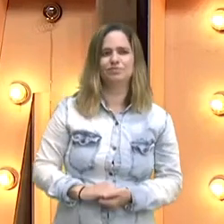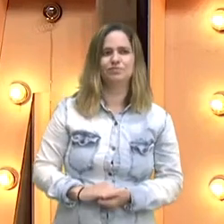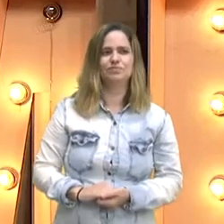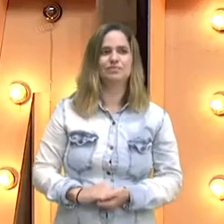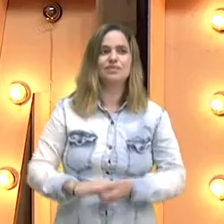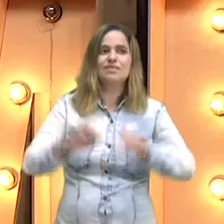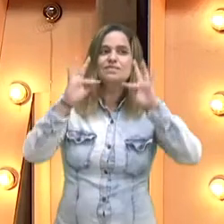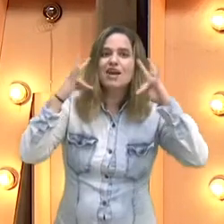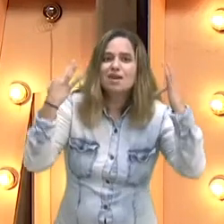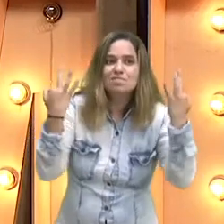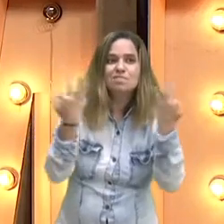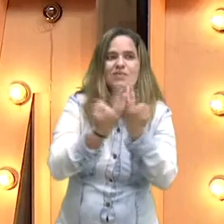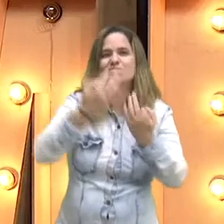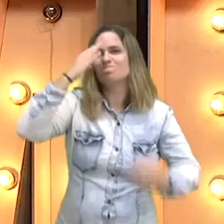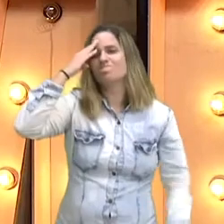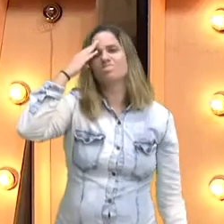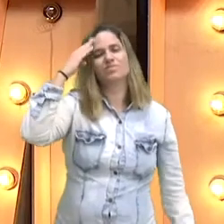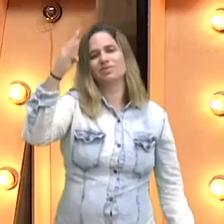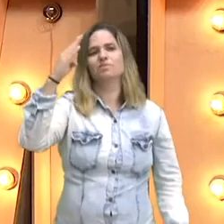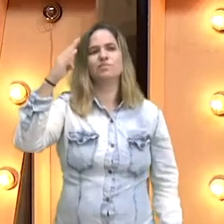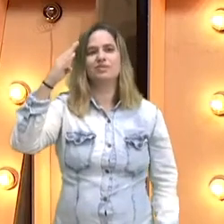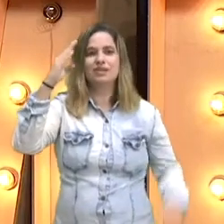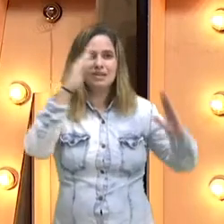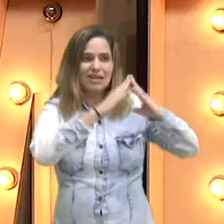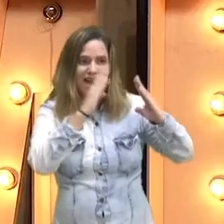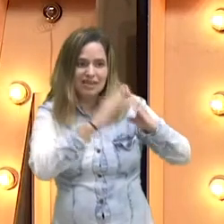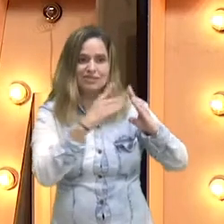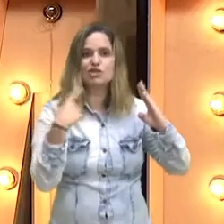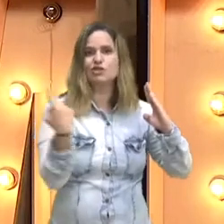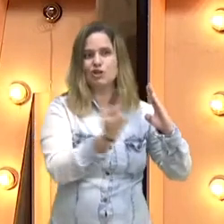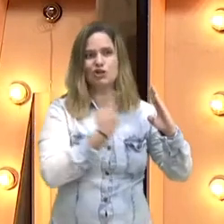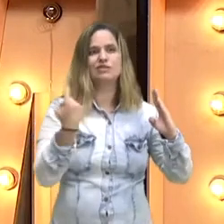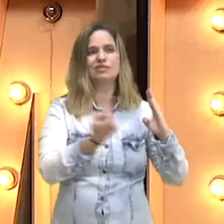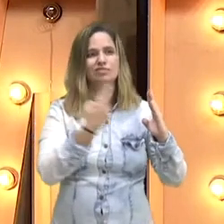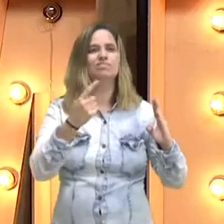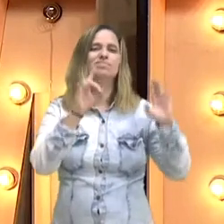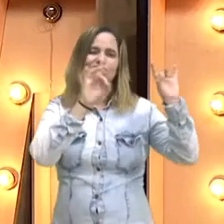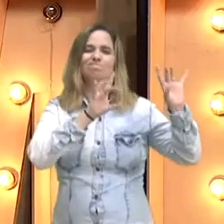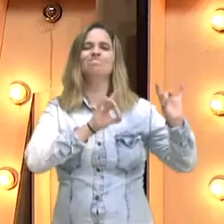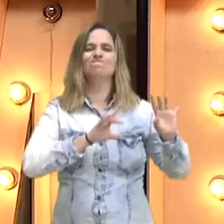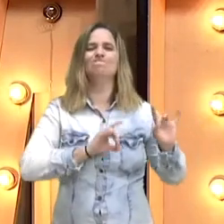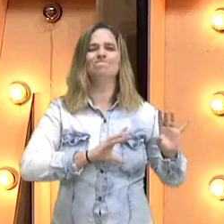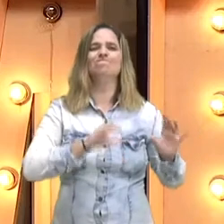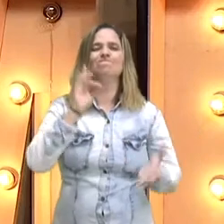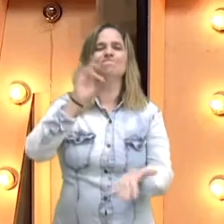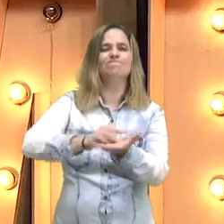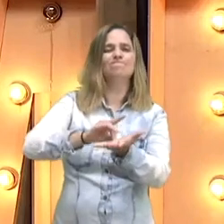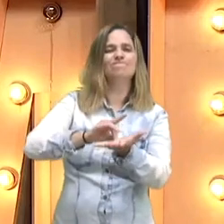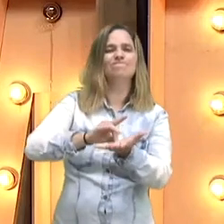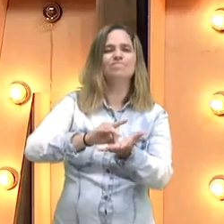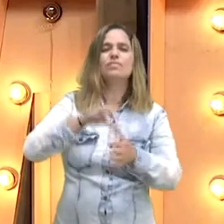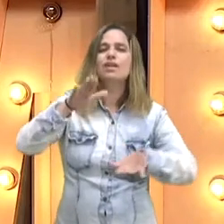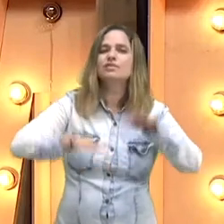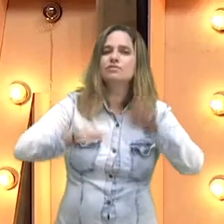Em casa, nós somos especiais de verdade. Em casa, a mãe, que nem sabe ler às vezes, que